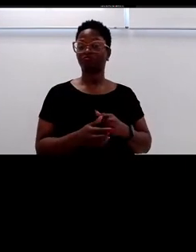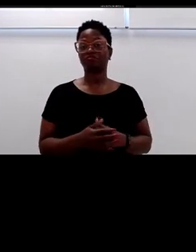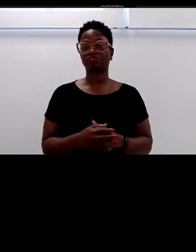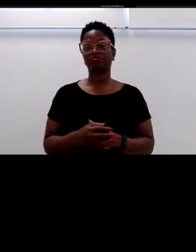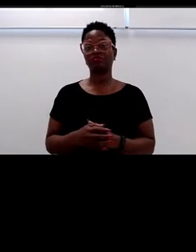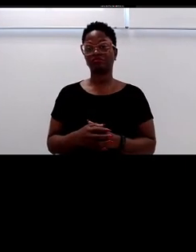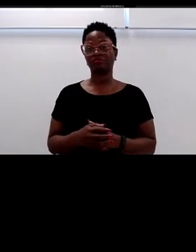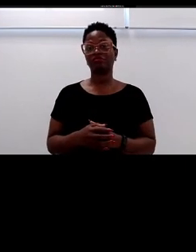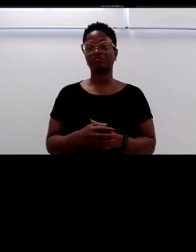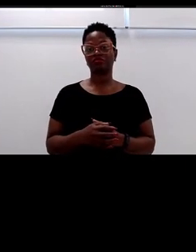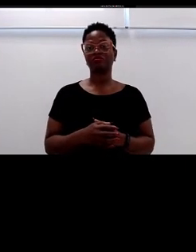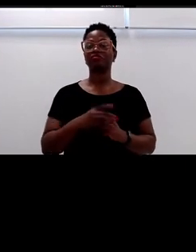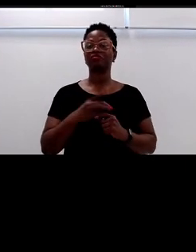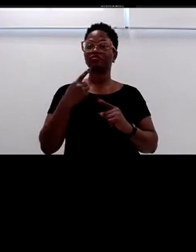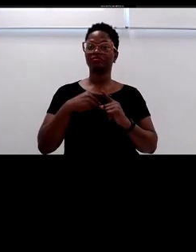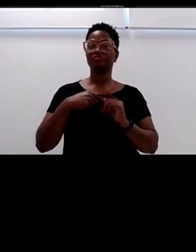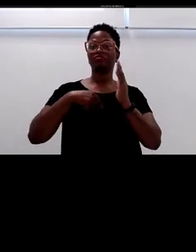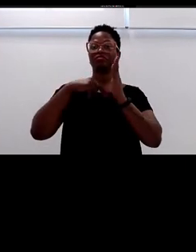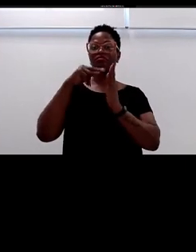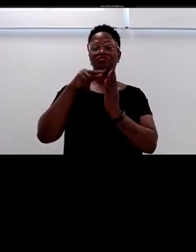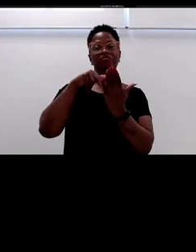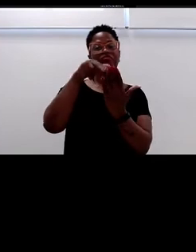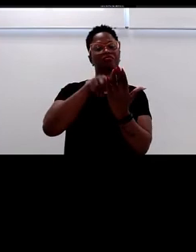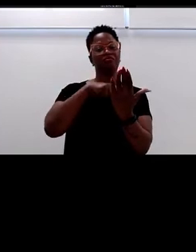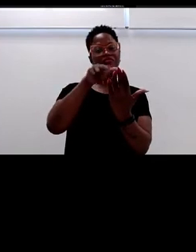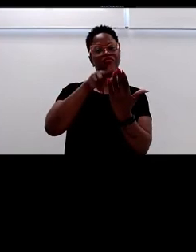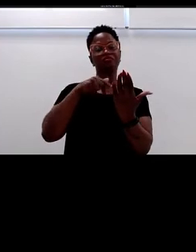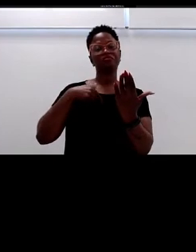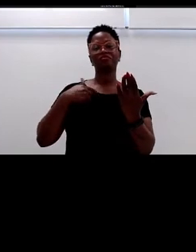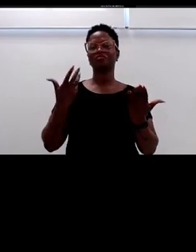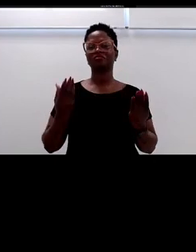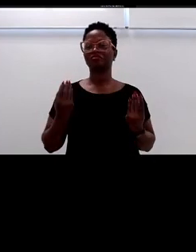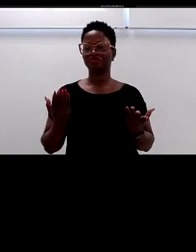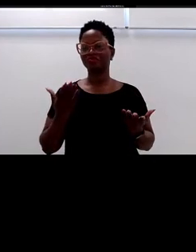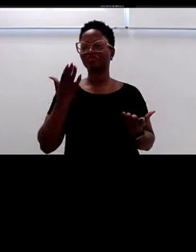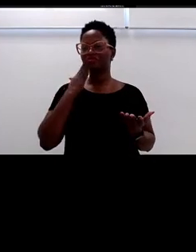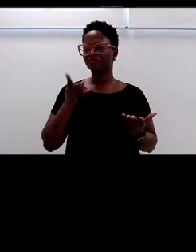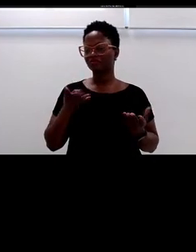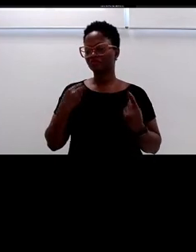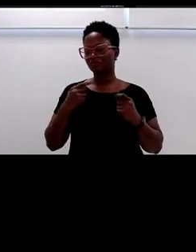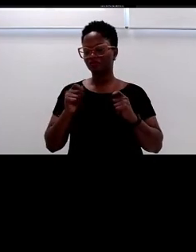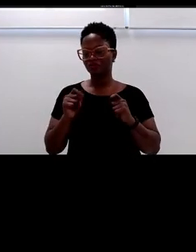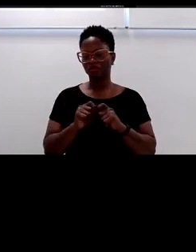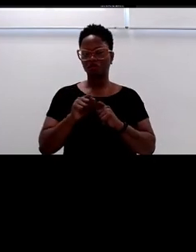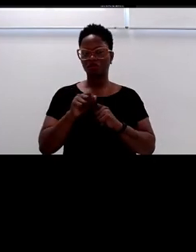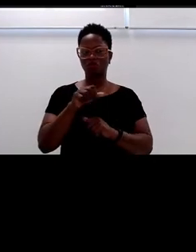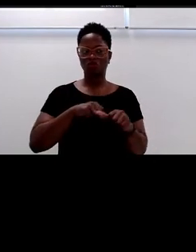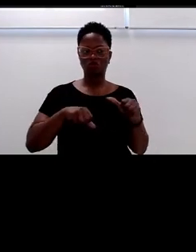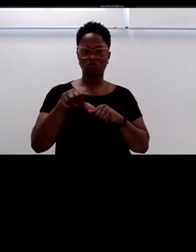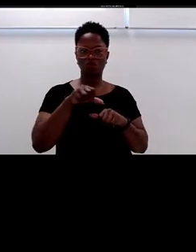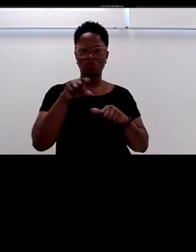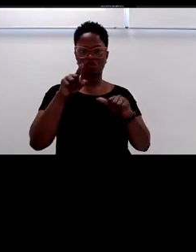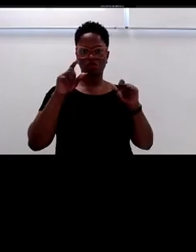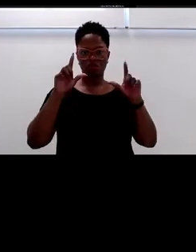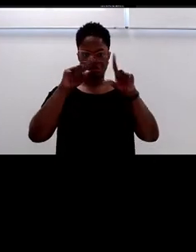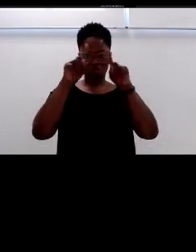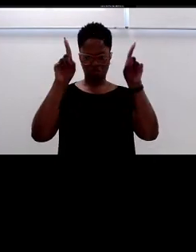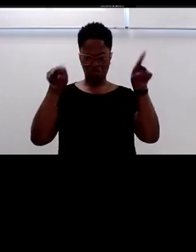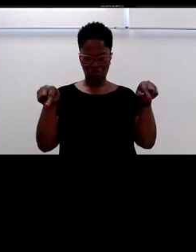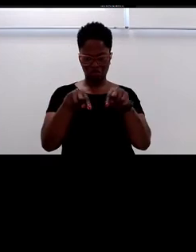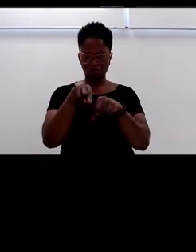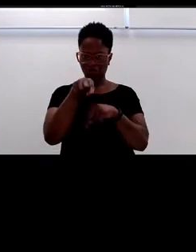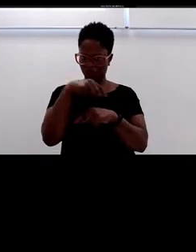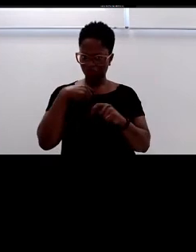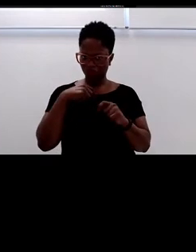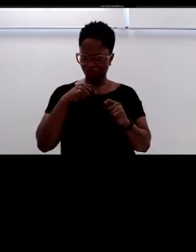pintura de cavalete. Pois é, mas como é que eu transformo isso? Como é que eu transformo no mural? É isso que a gente vai ter que